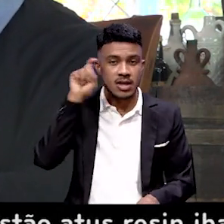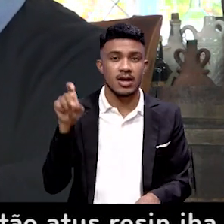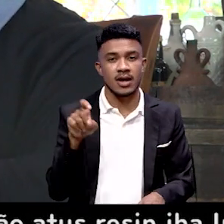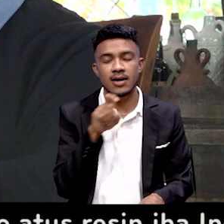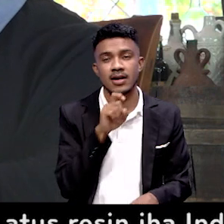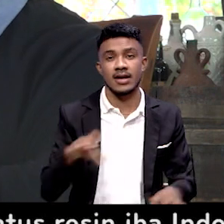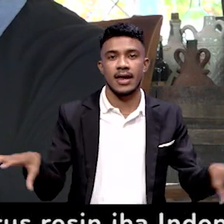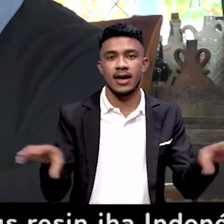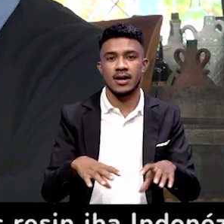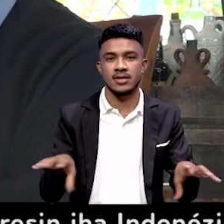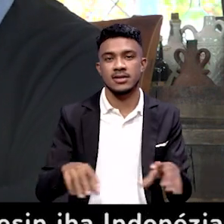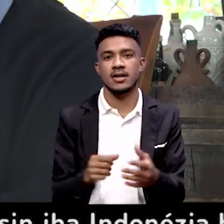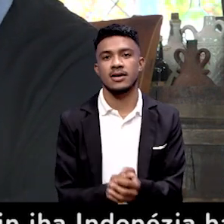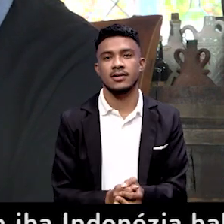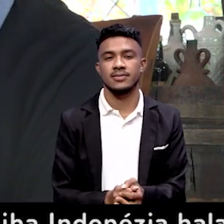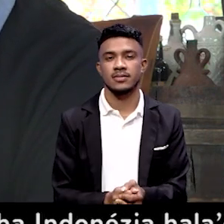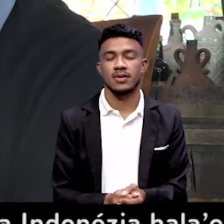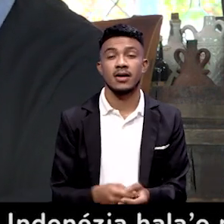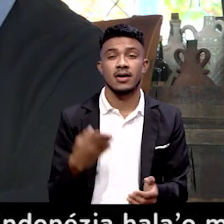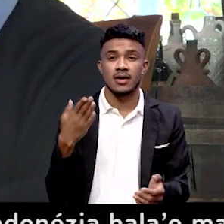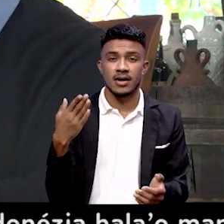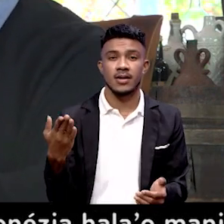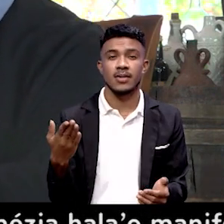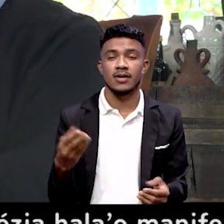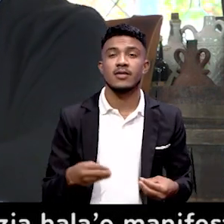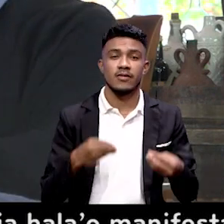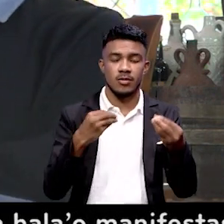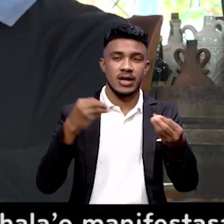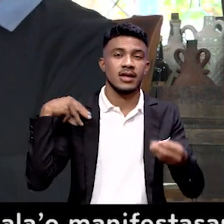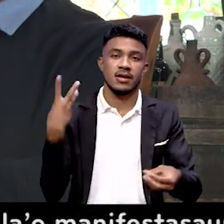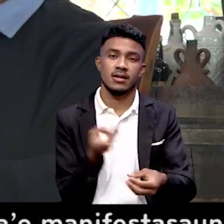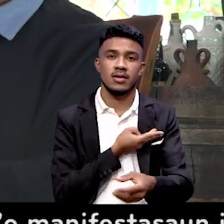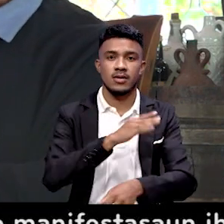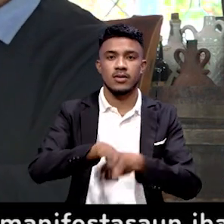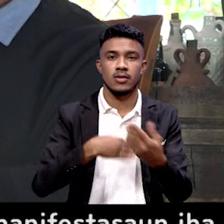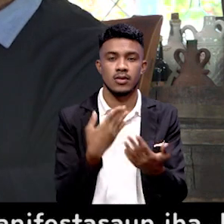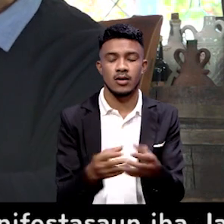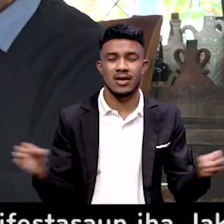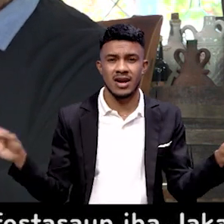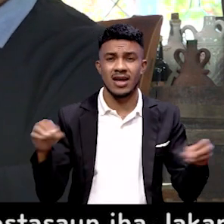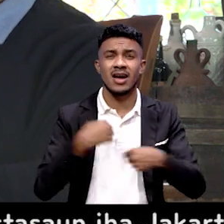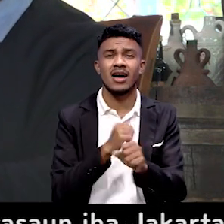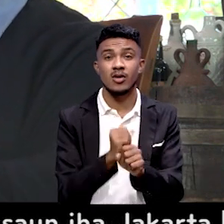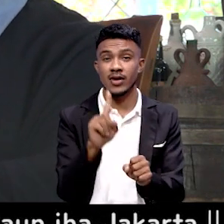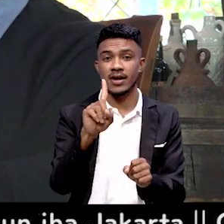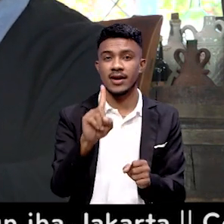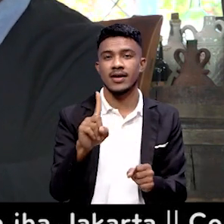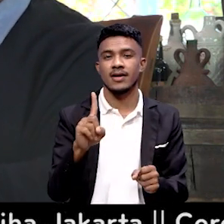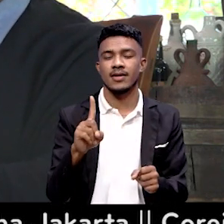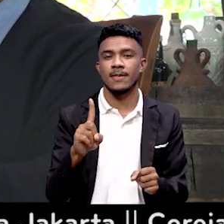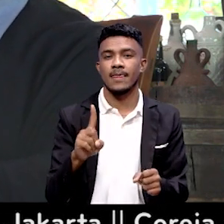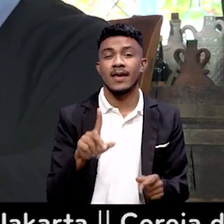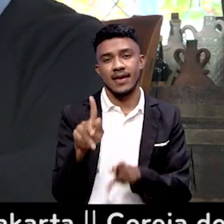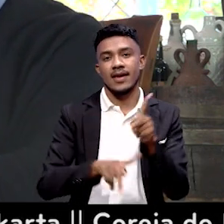herança, nem legacy, bem todo. Ambas, se ela ralou carguida, ou nem